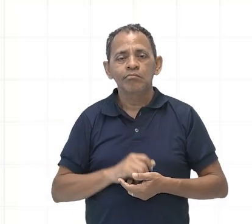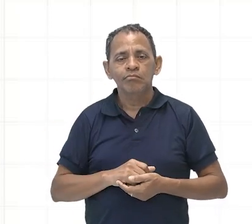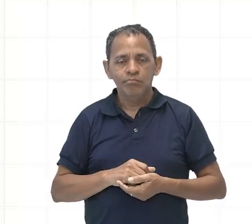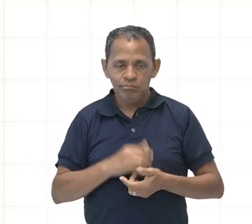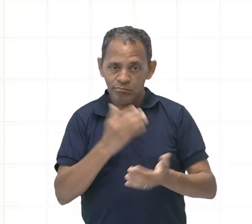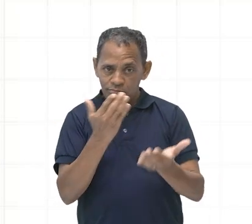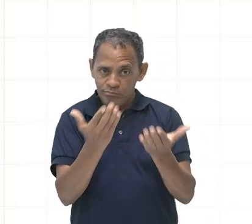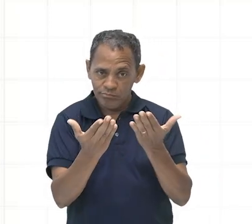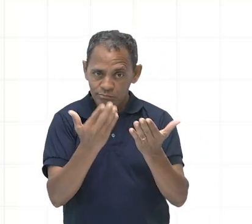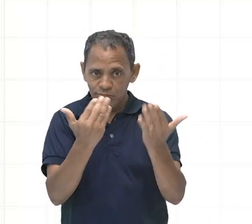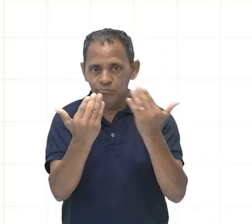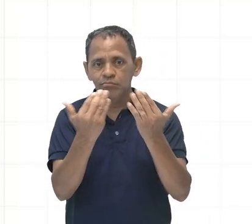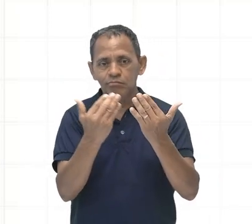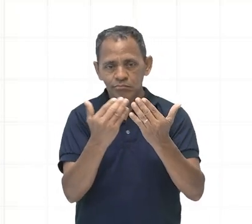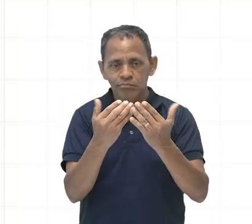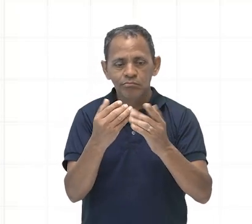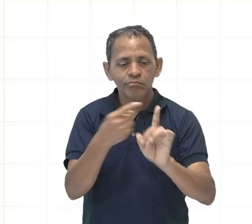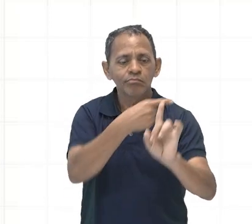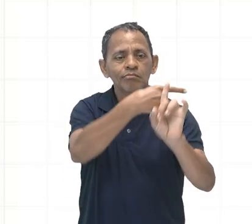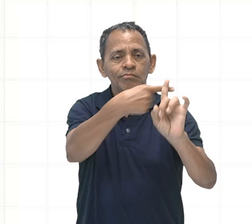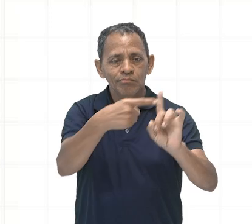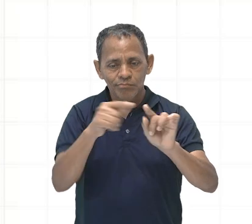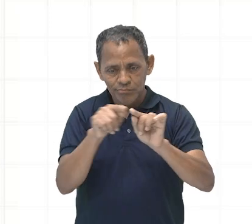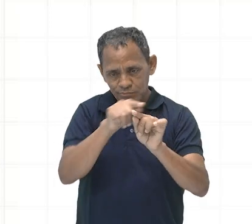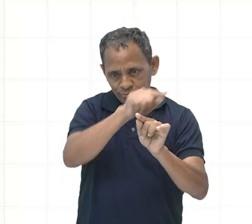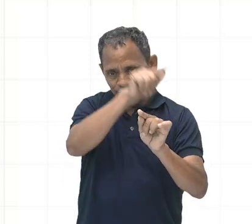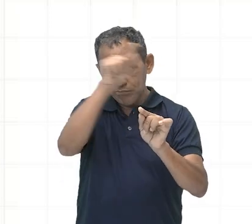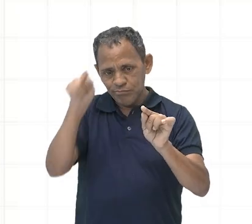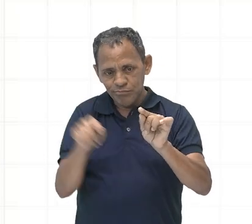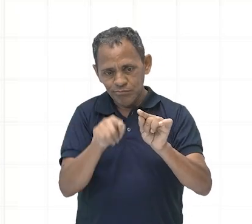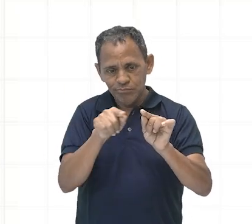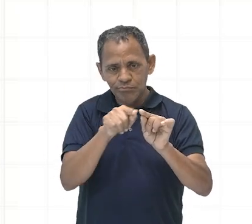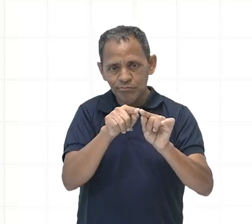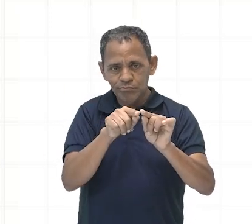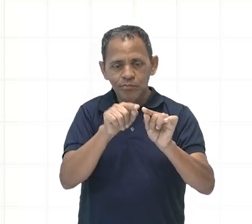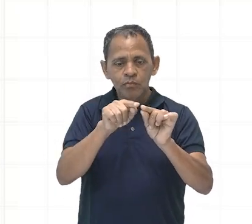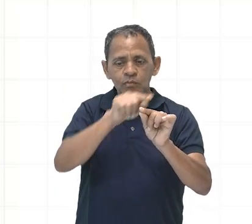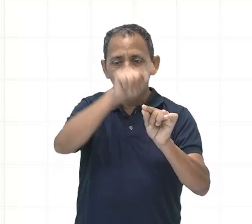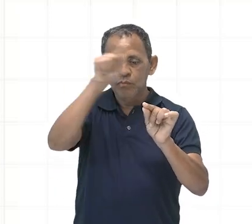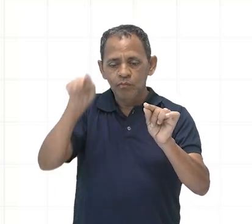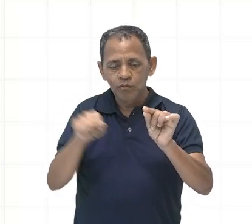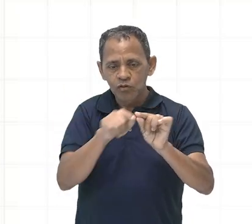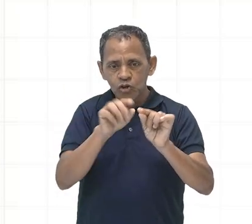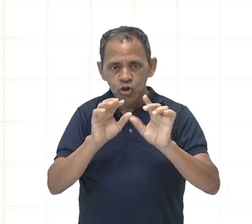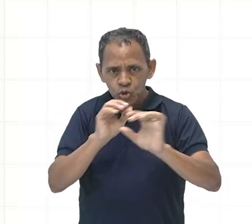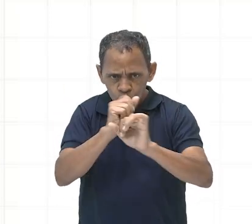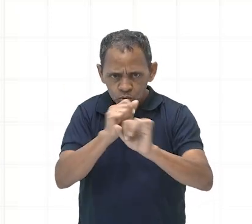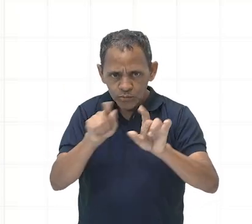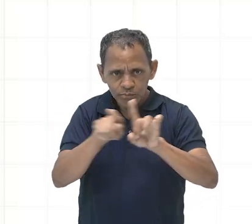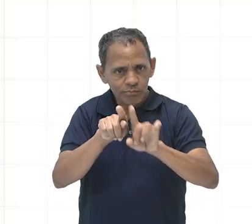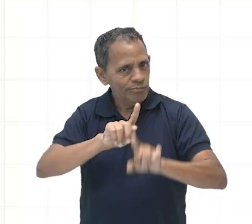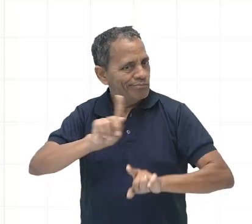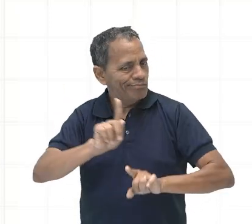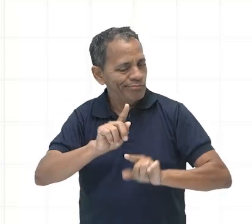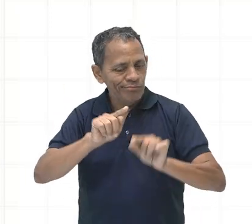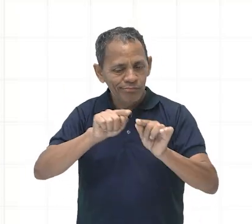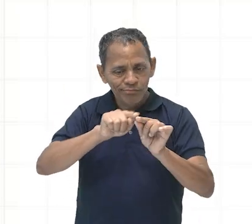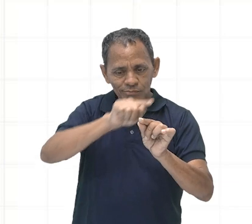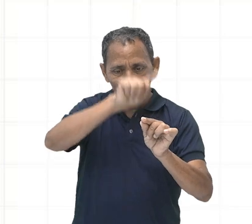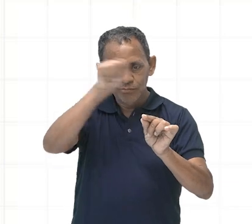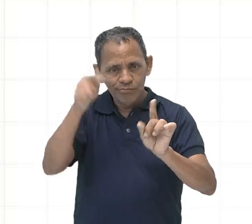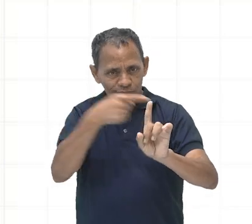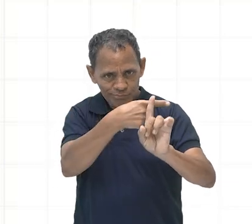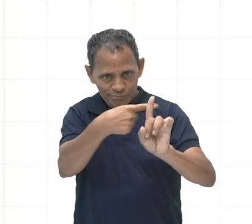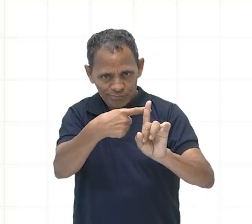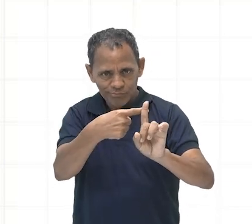à metade aqui, ó. A metade do nosso gráfico. Certo? O G2. O G2 foram 3